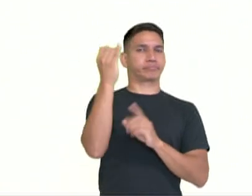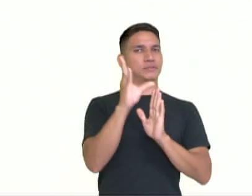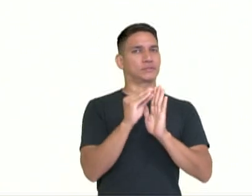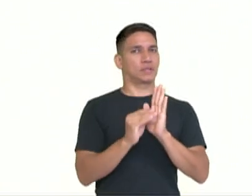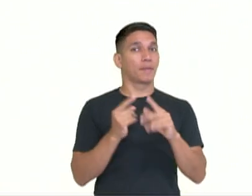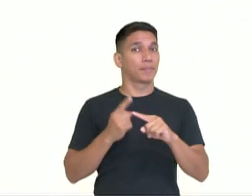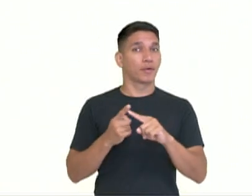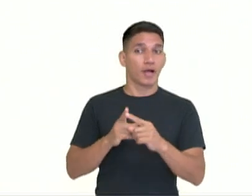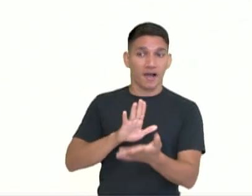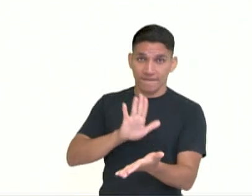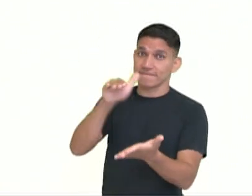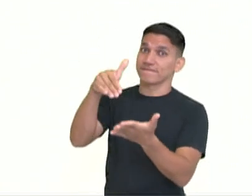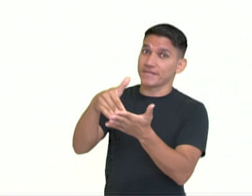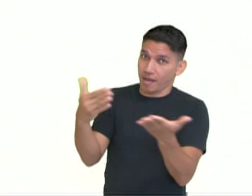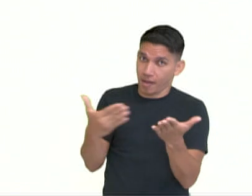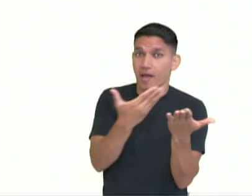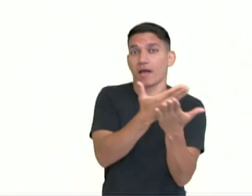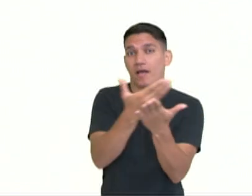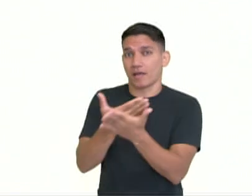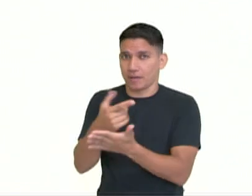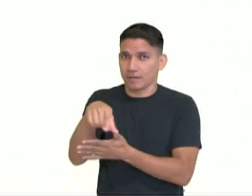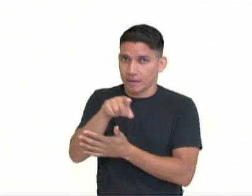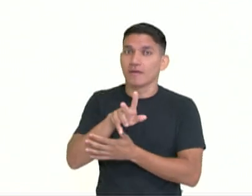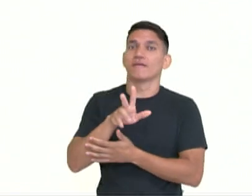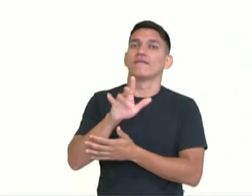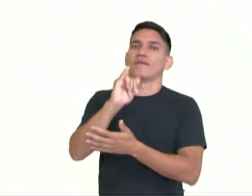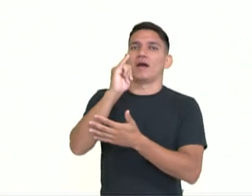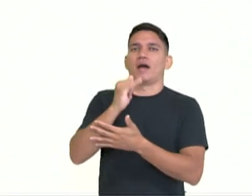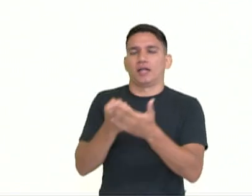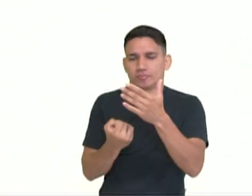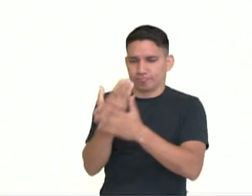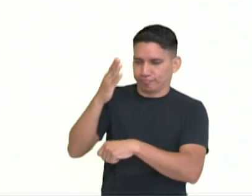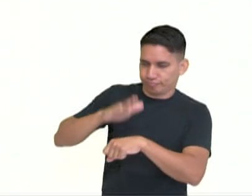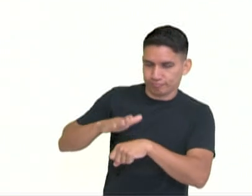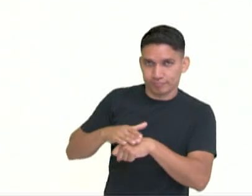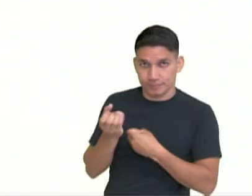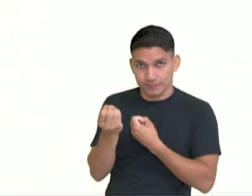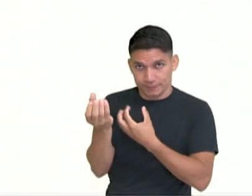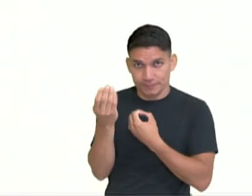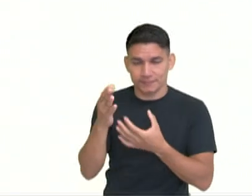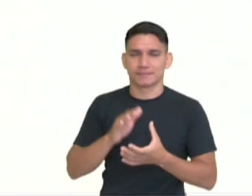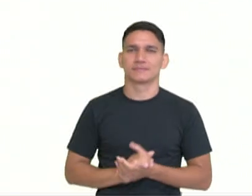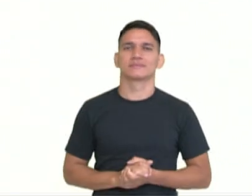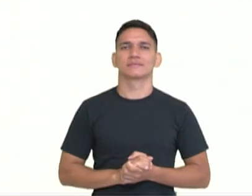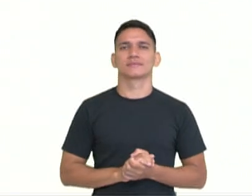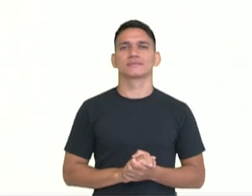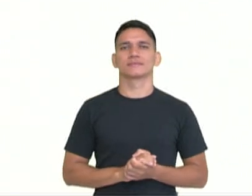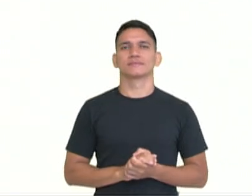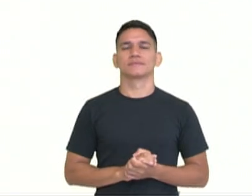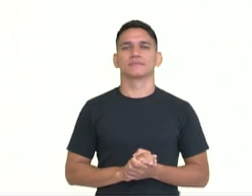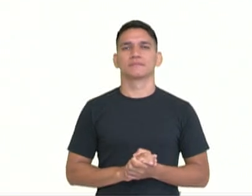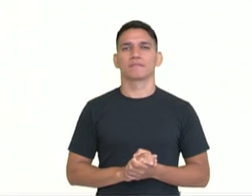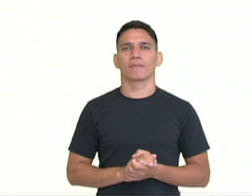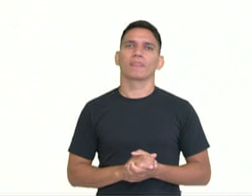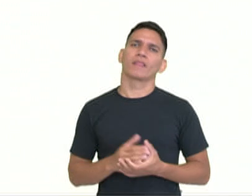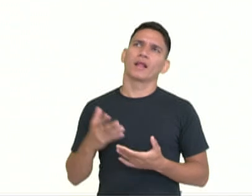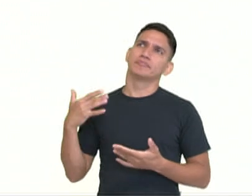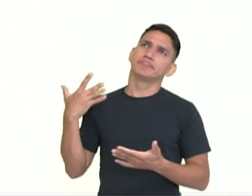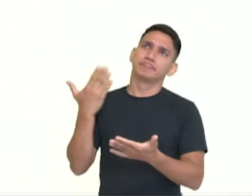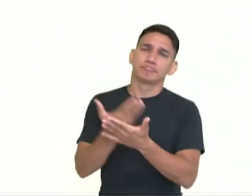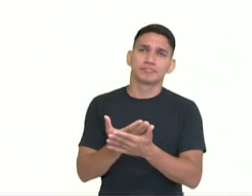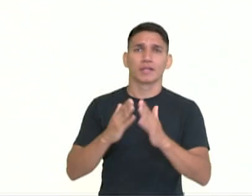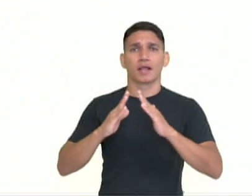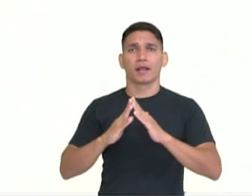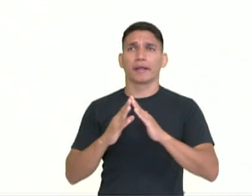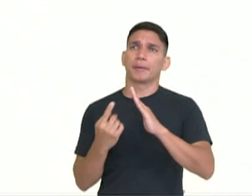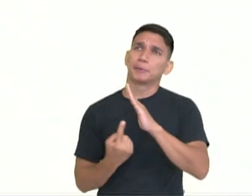ao final desta aula, você deverá produzir uma notícia. Nessa quarentena, gostar de